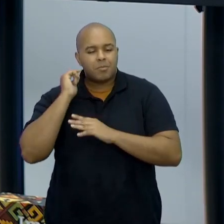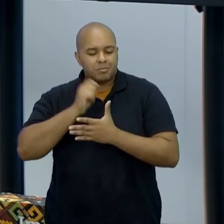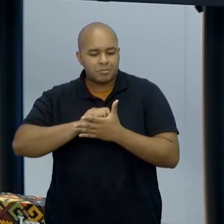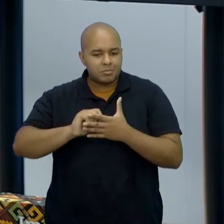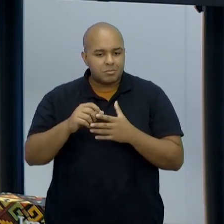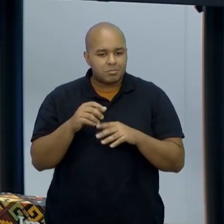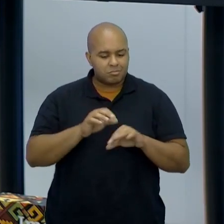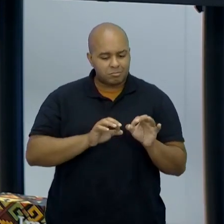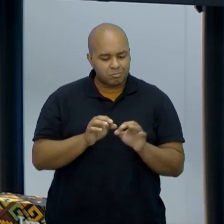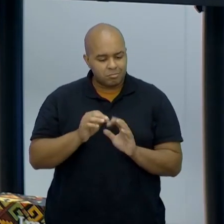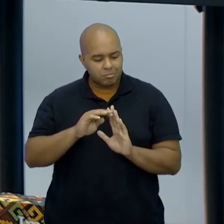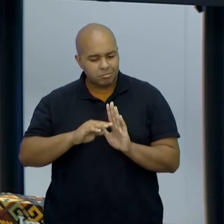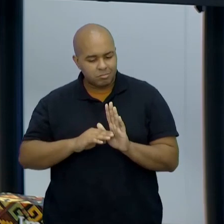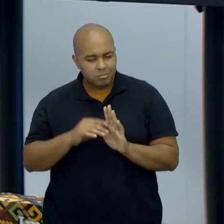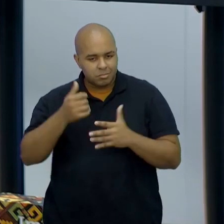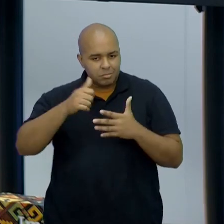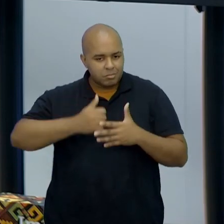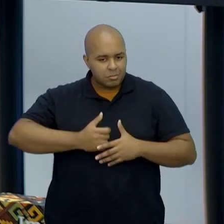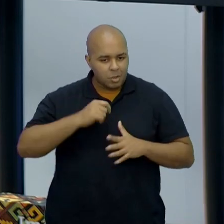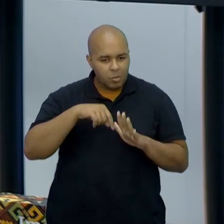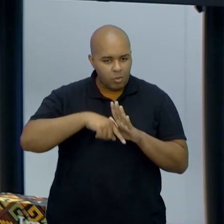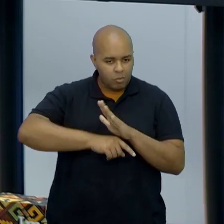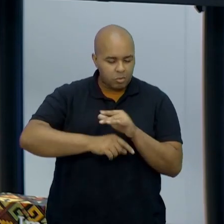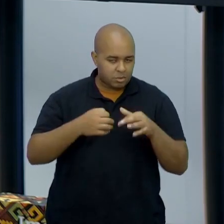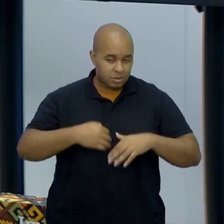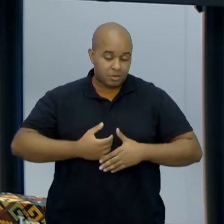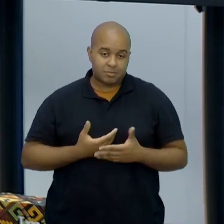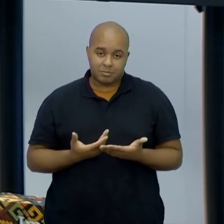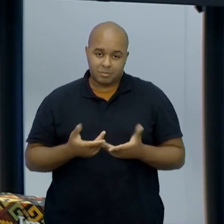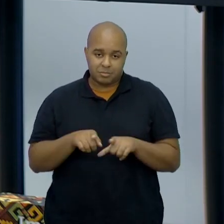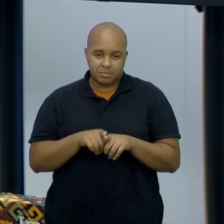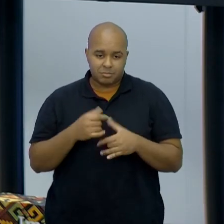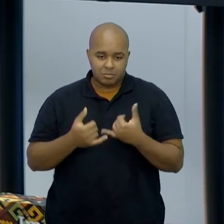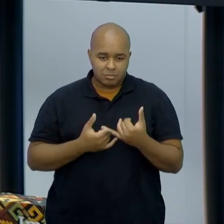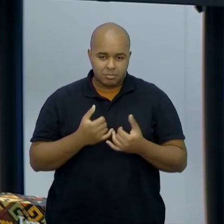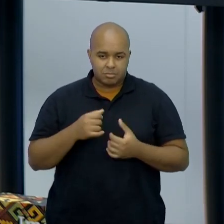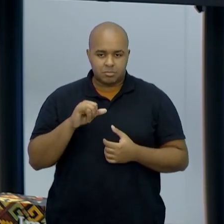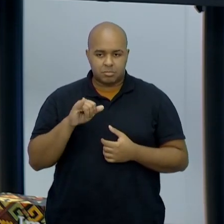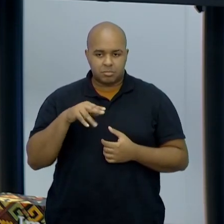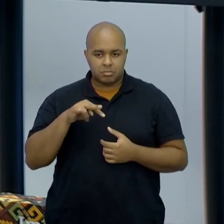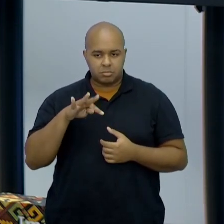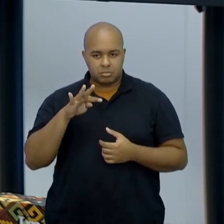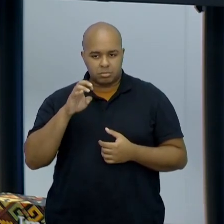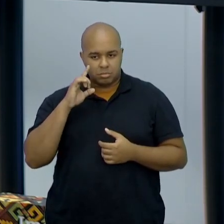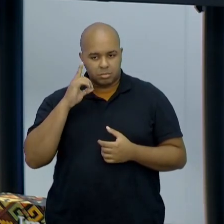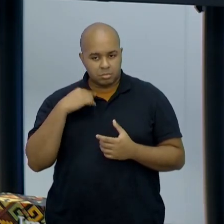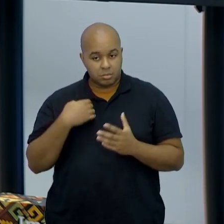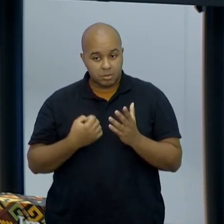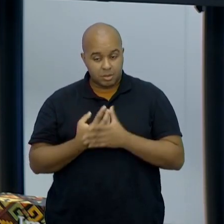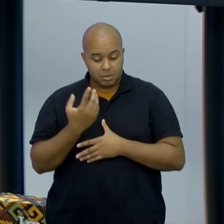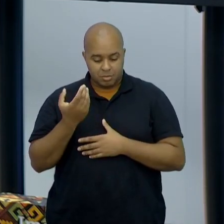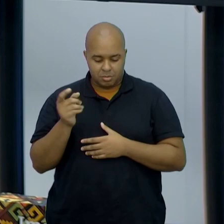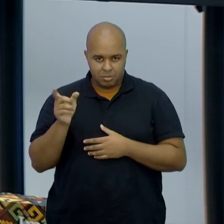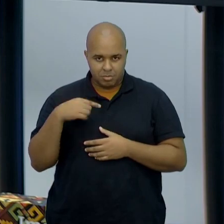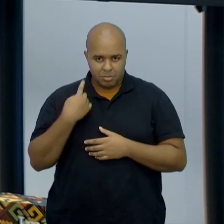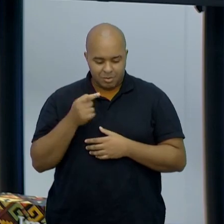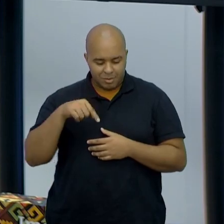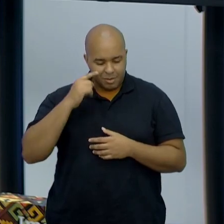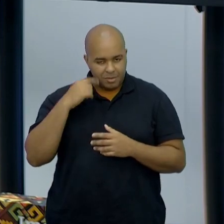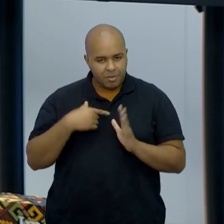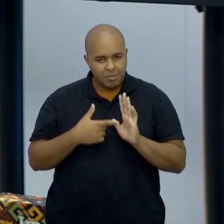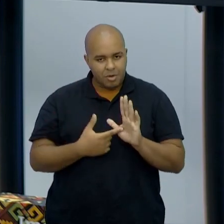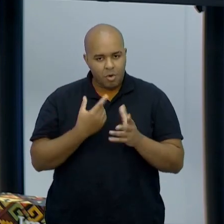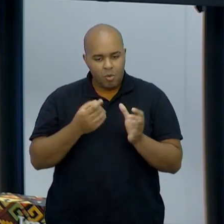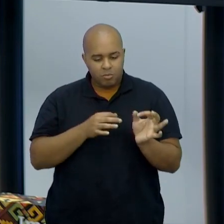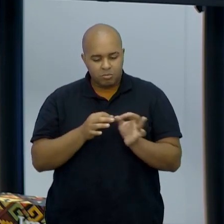de manuais, vamos dar uma analisada mais profunda em um jogo chamado Imhotep, que foi criação nossa aqui, e a gente vai mostrar como